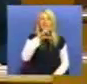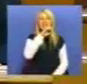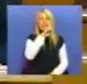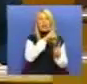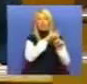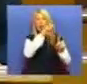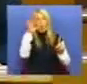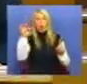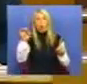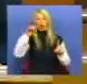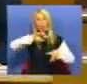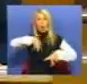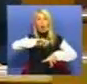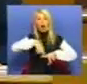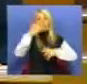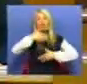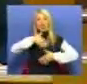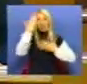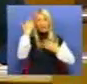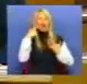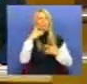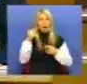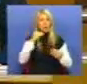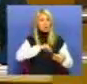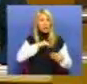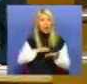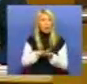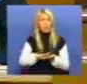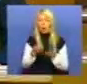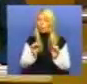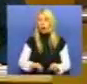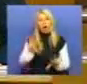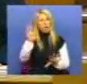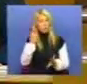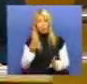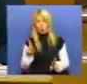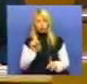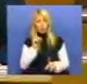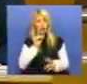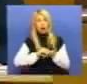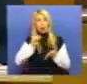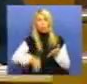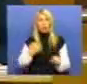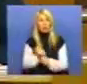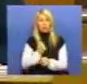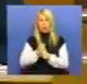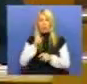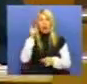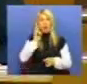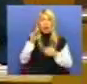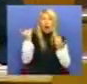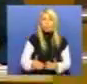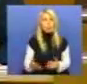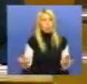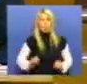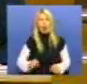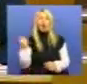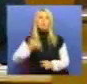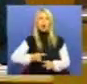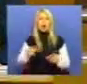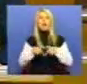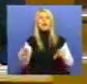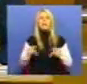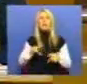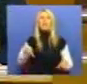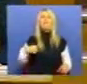por dia, sem salário base. Que não espere também ter um contrato de trabalho, nem sequer a prazo. Deve passar recibos verdes